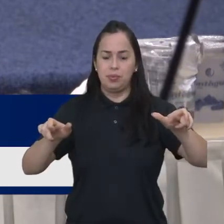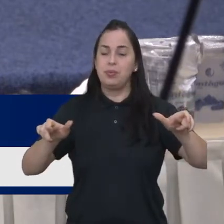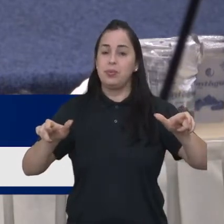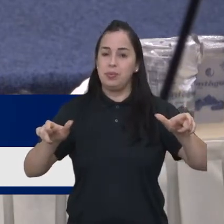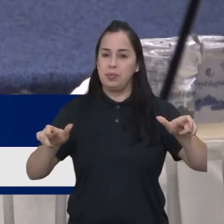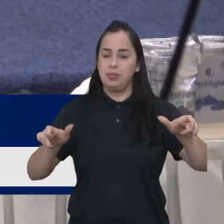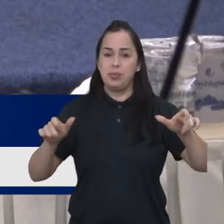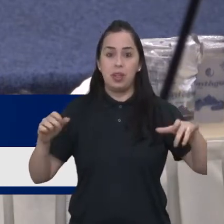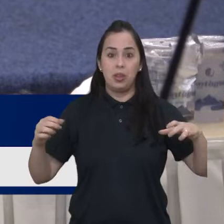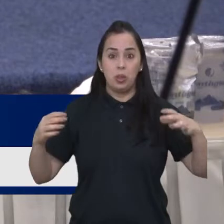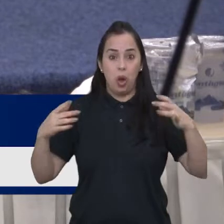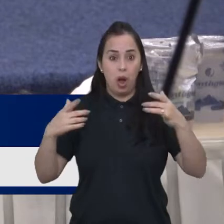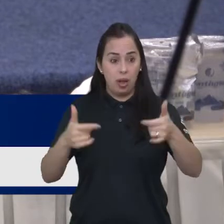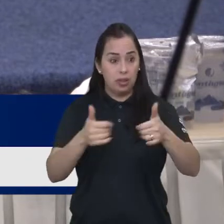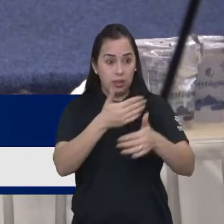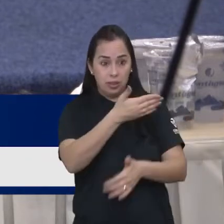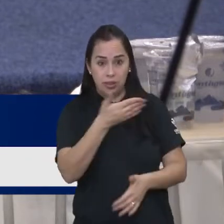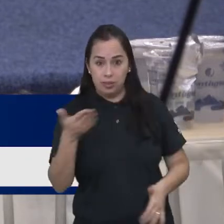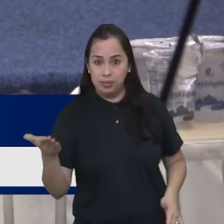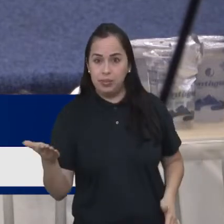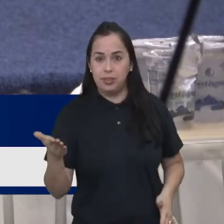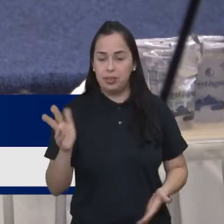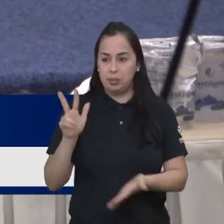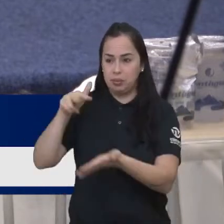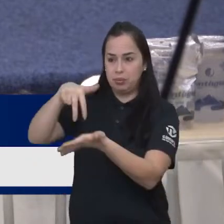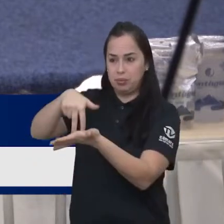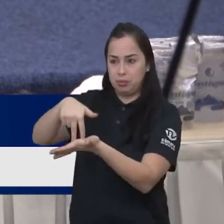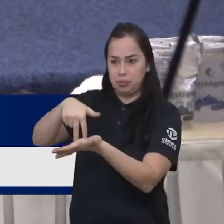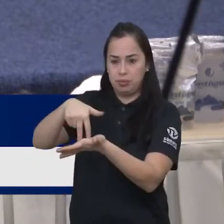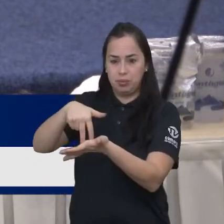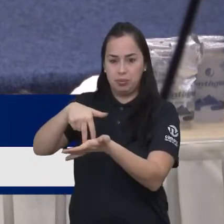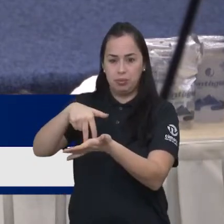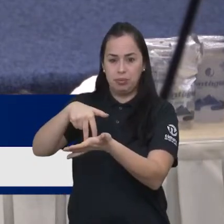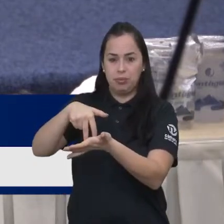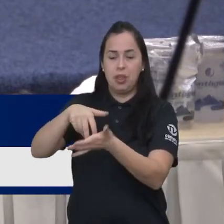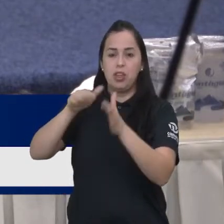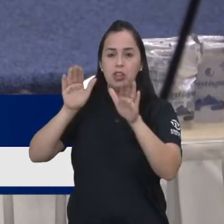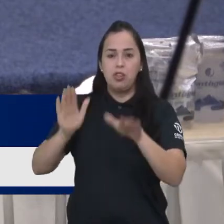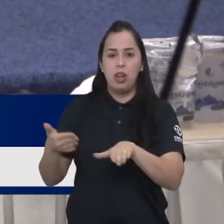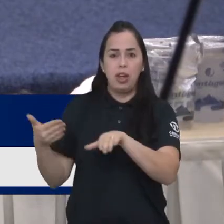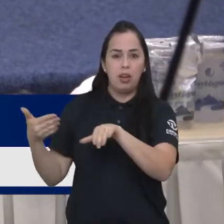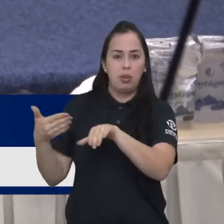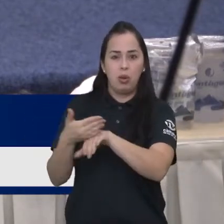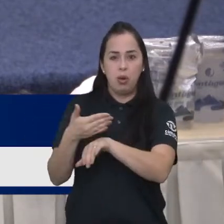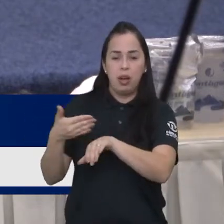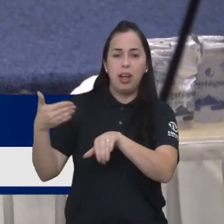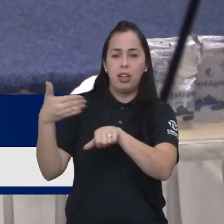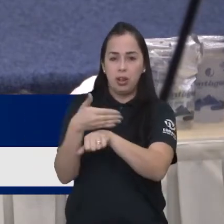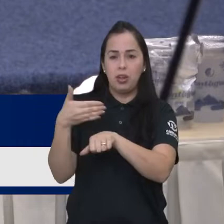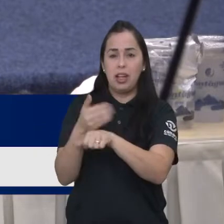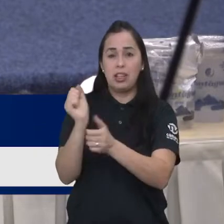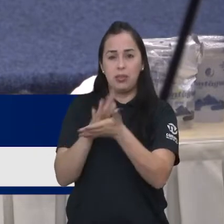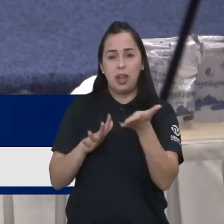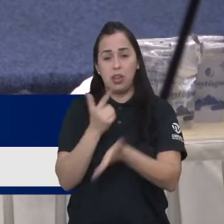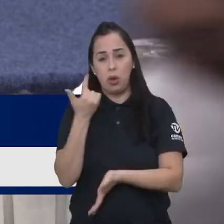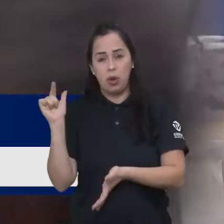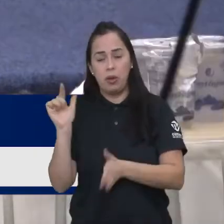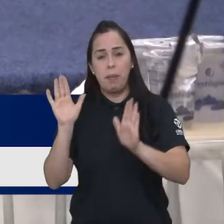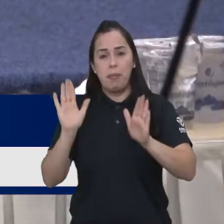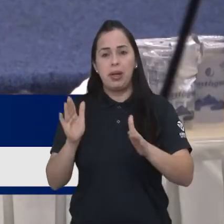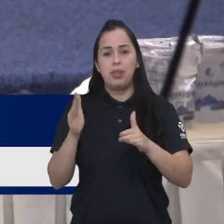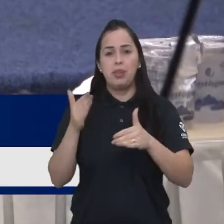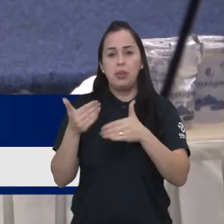pessoal aqui, todos esses companheiros que estão aqui, a grande maioria já participou de várias atividades, mas nesse